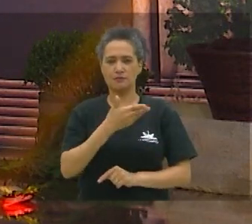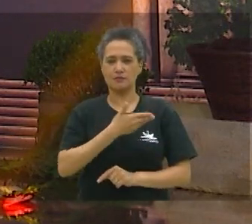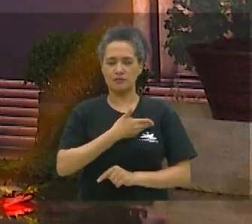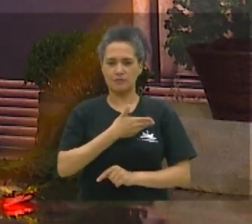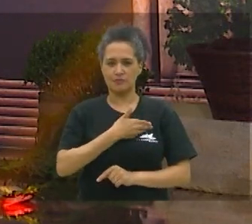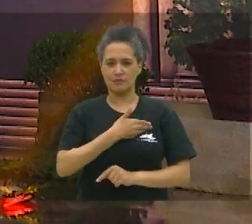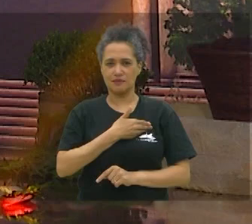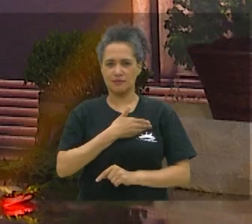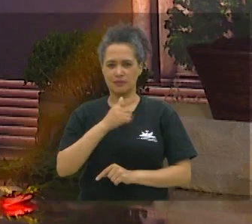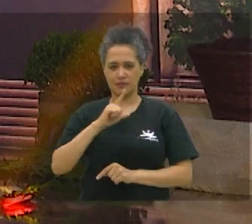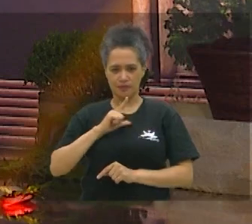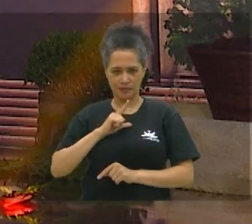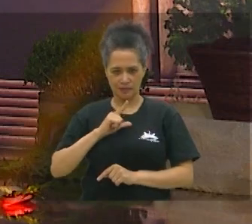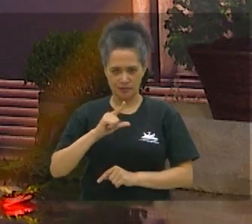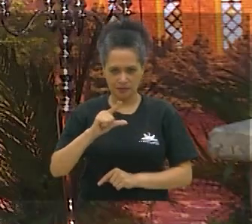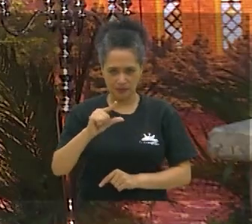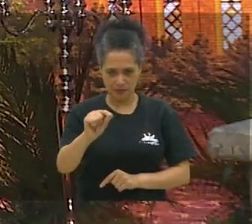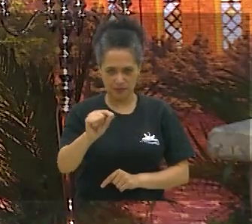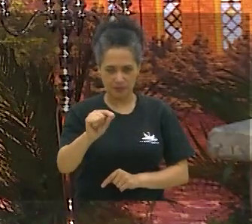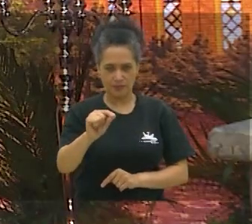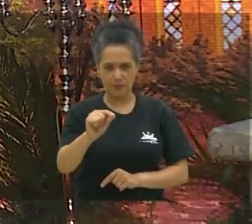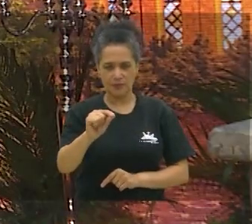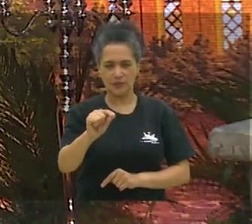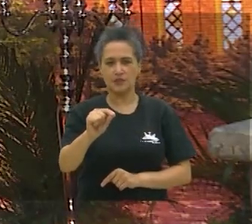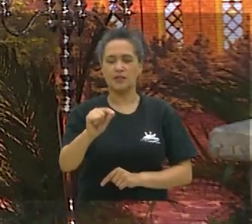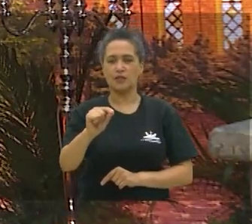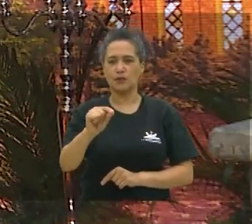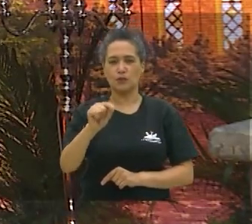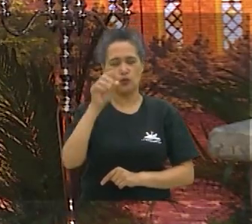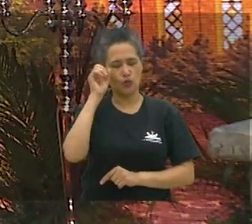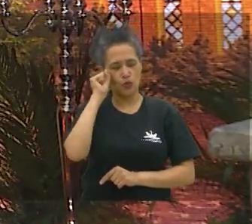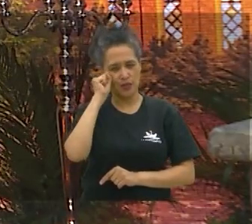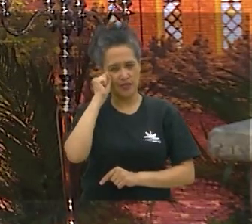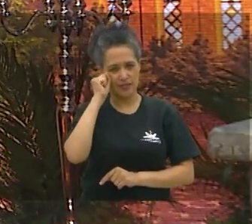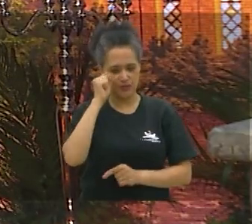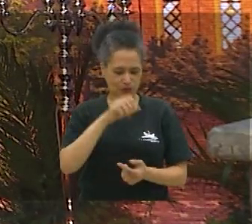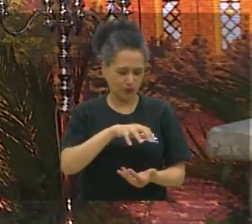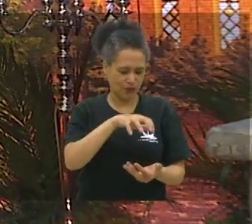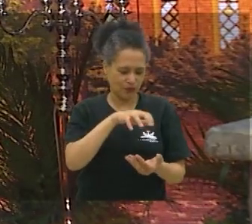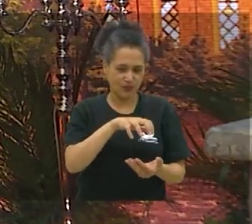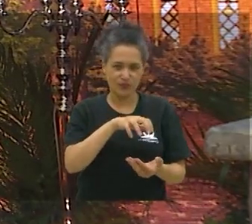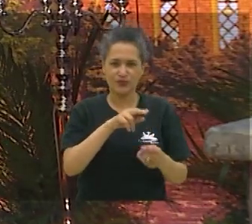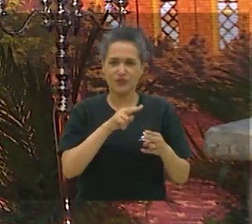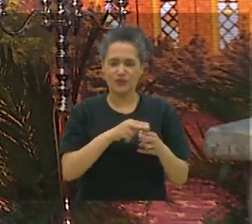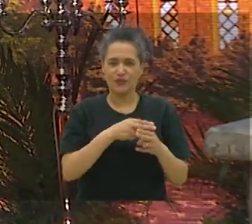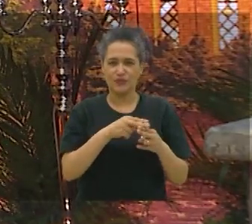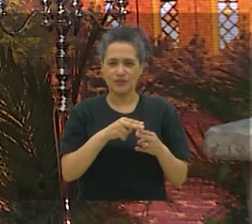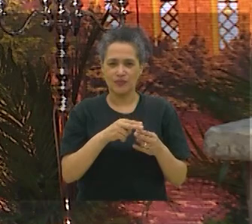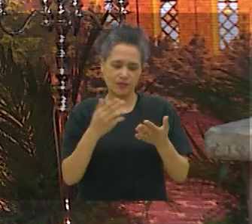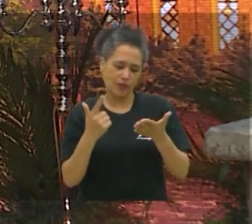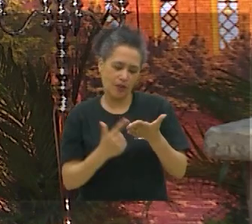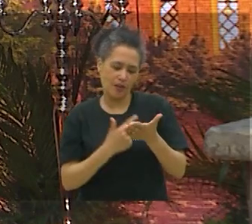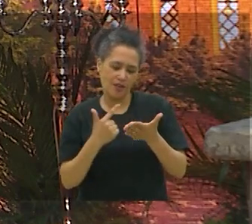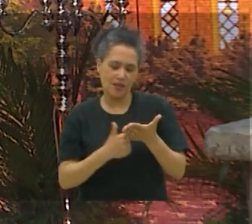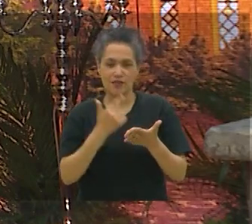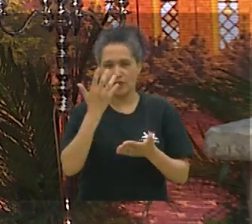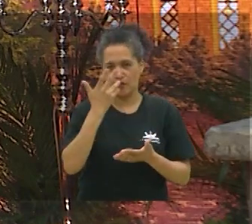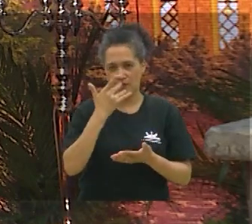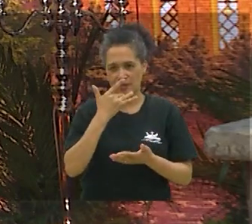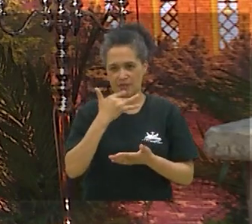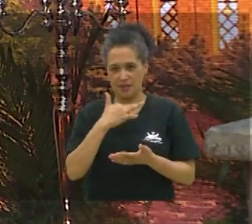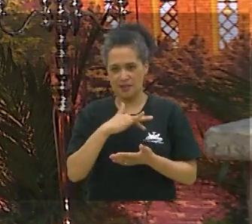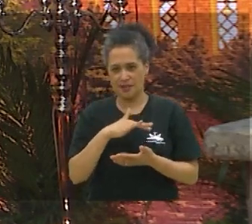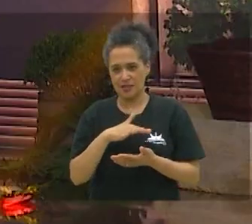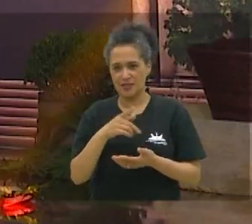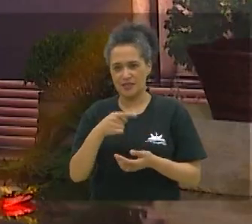quarto, pegou ovos de Páscoa, um livrinho de criança, e